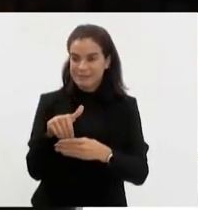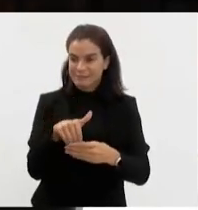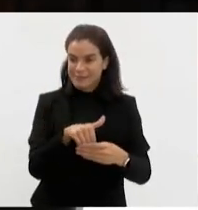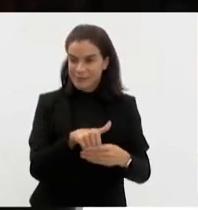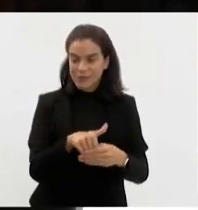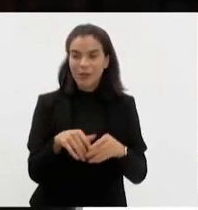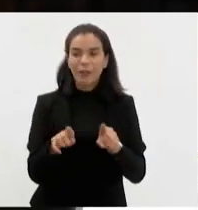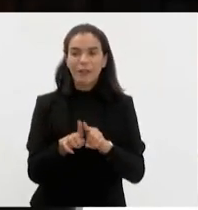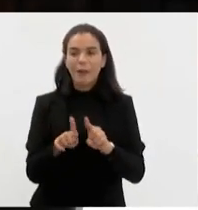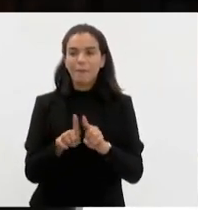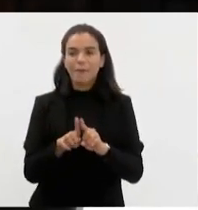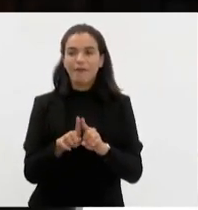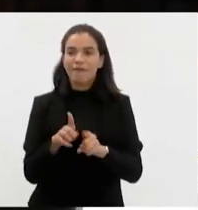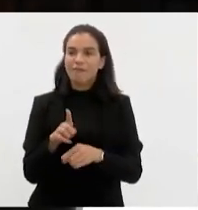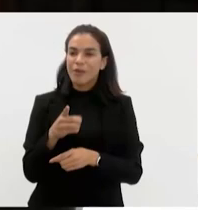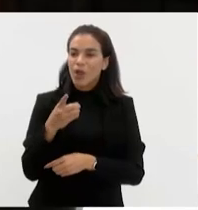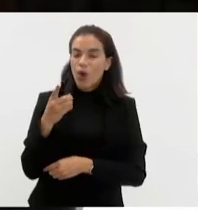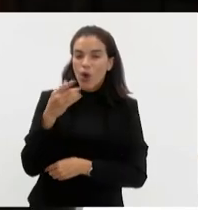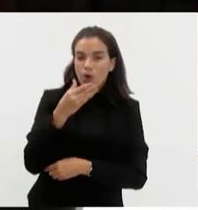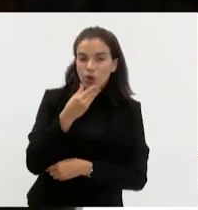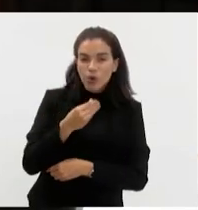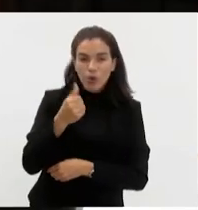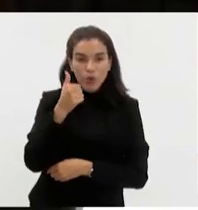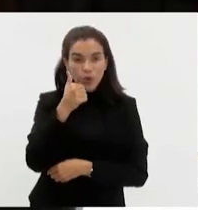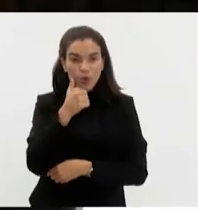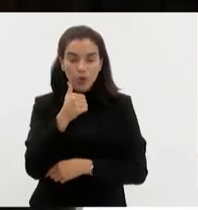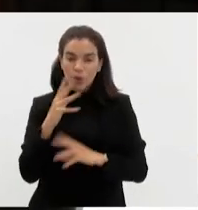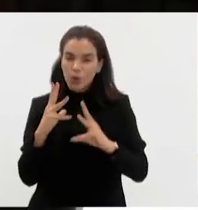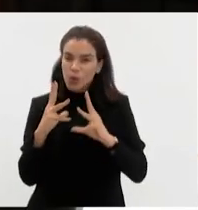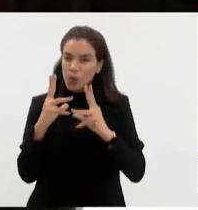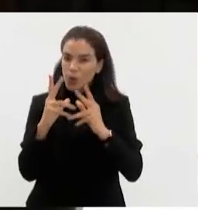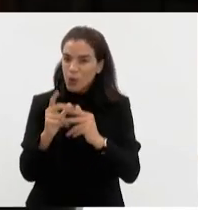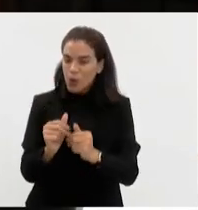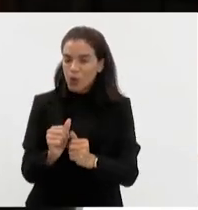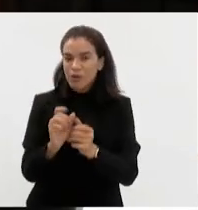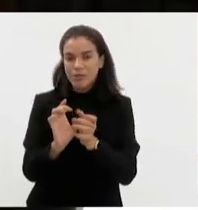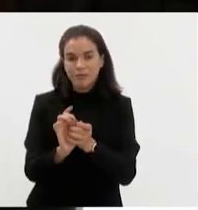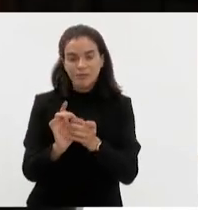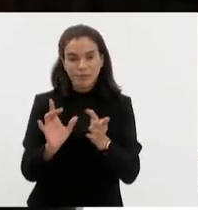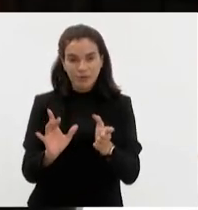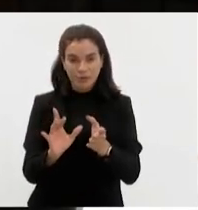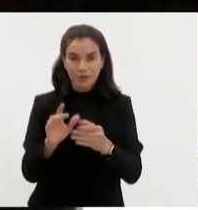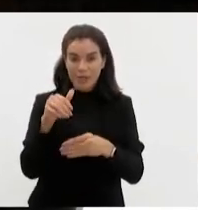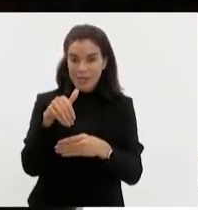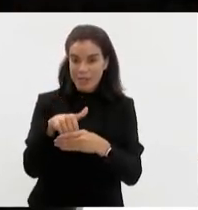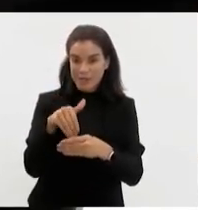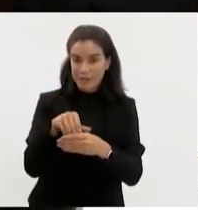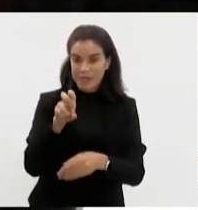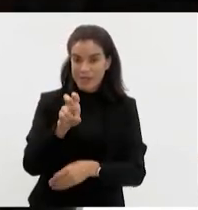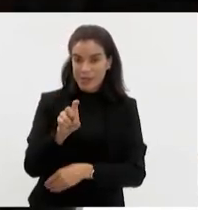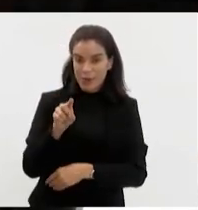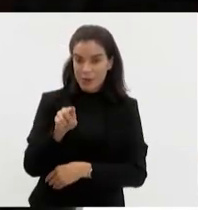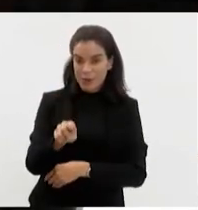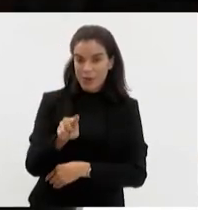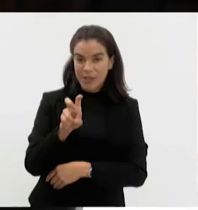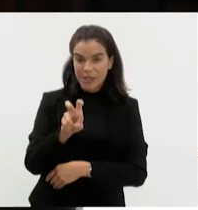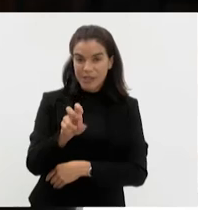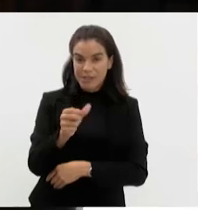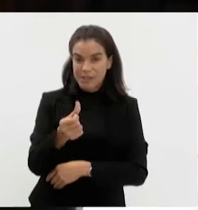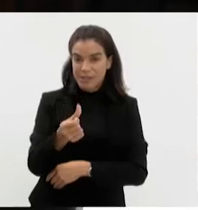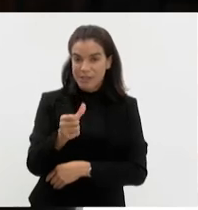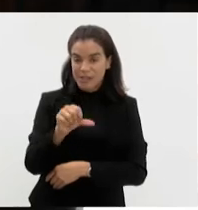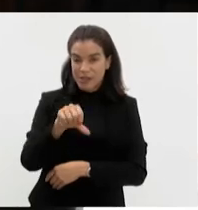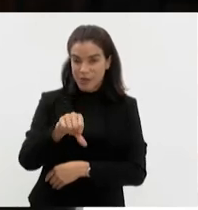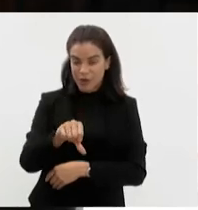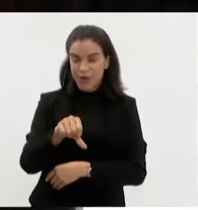colocarmos todas e todos à disposição de eleições municipais em 5569